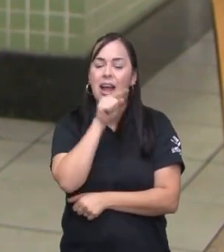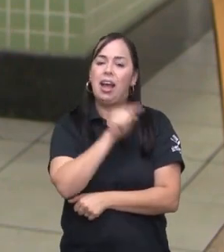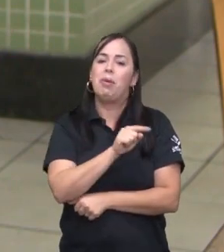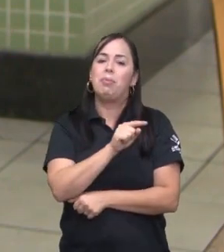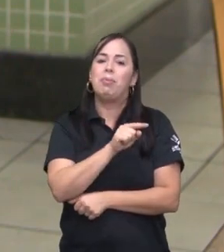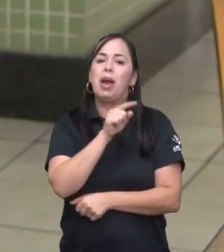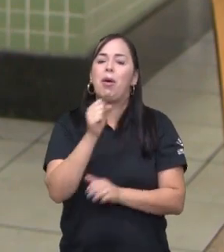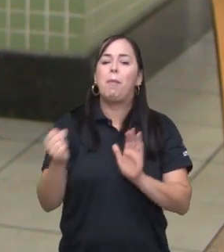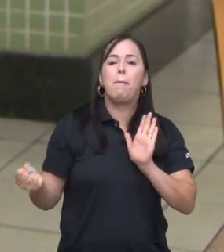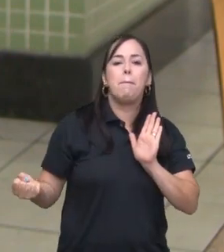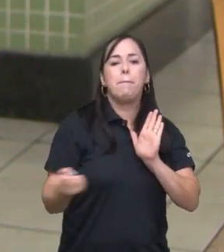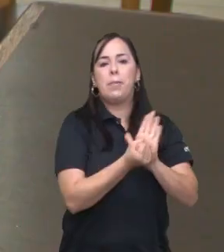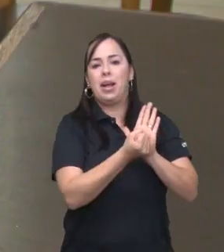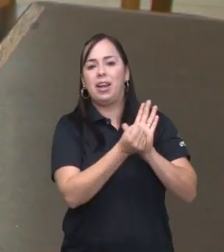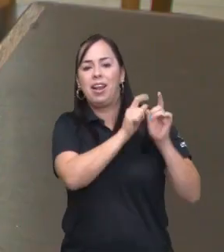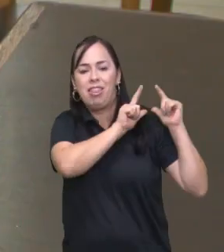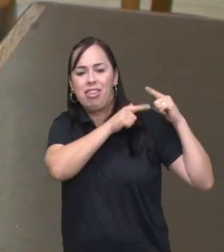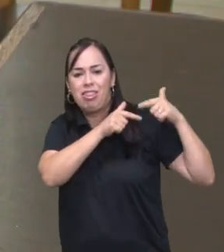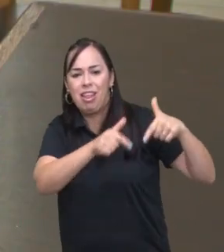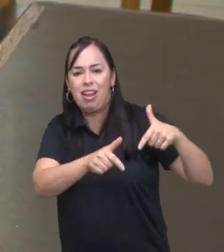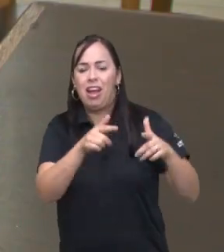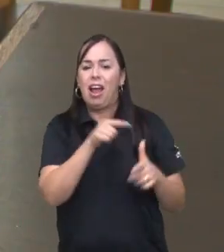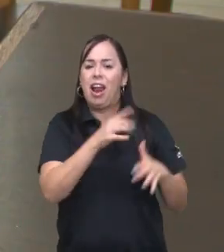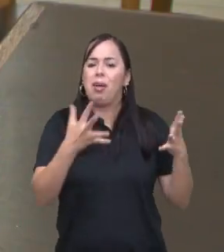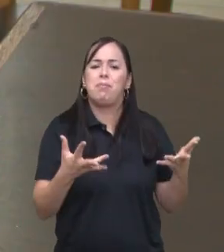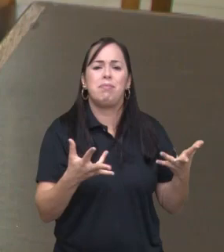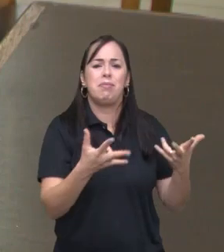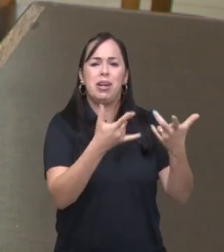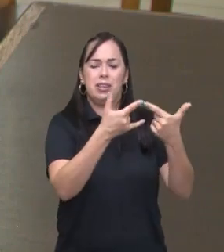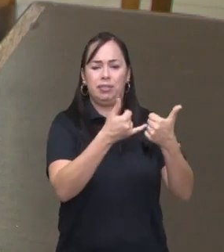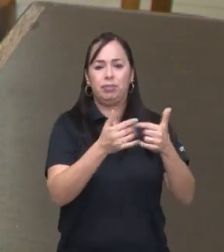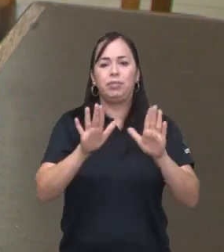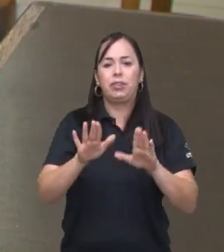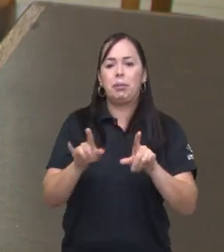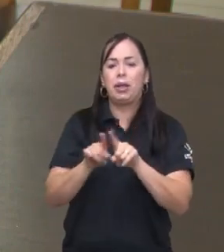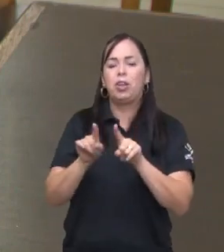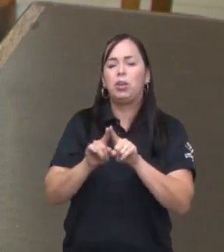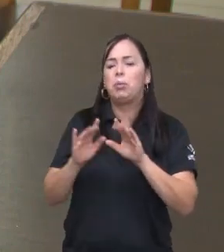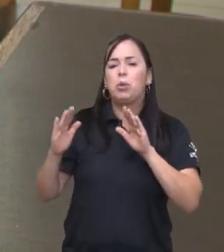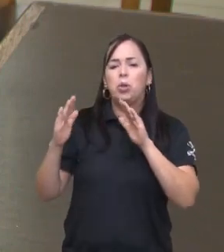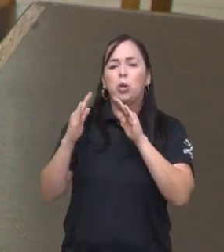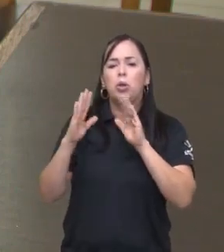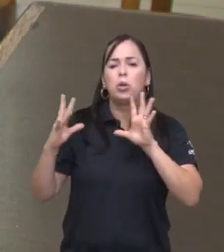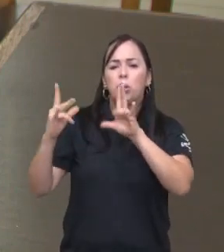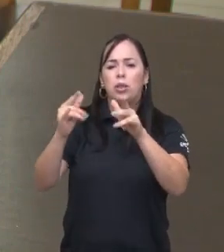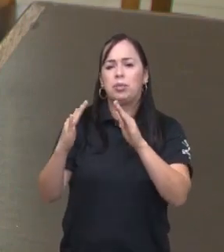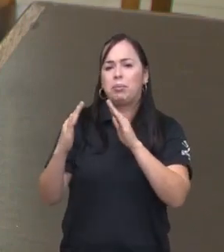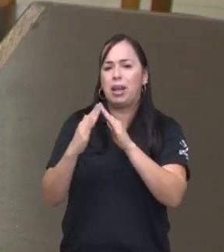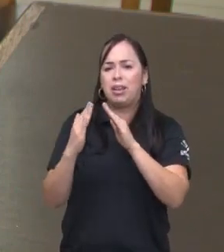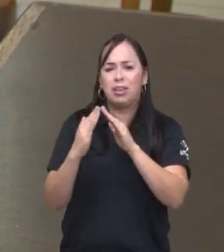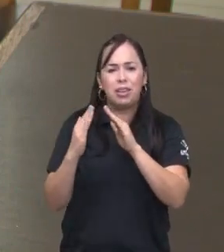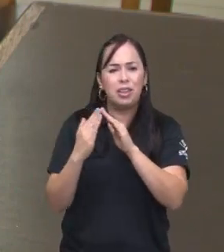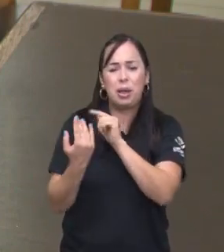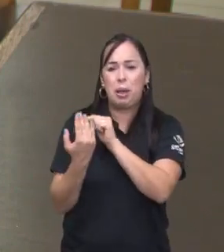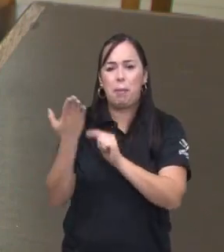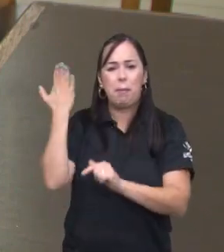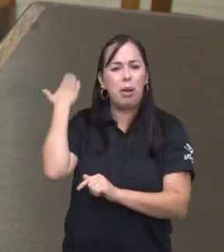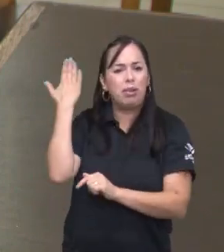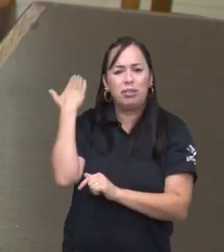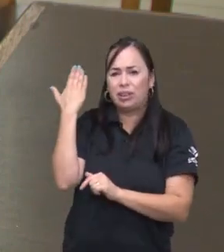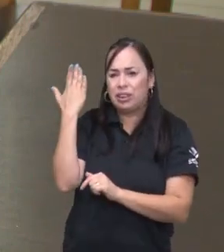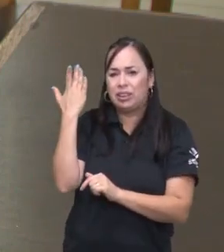uma mulher extraordinária. Todos os moradores da nossa geração e da geração anterior